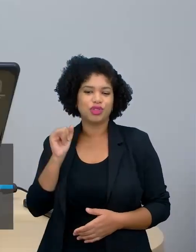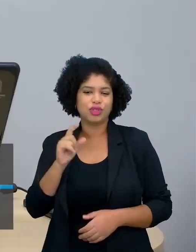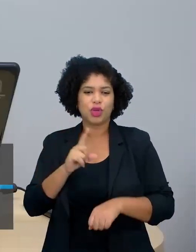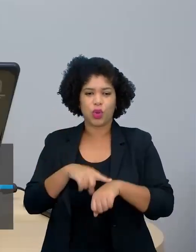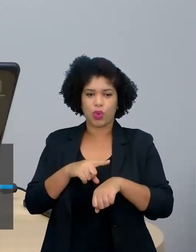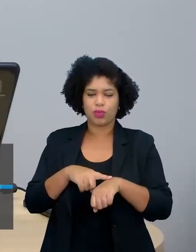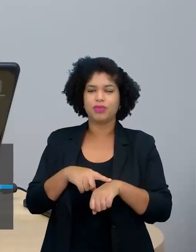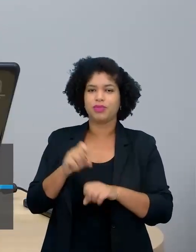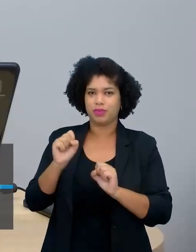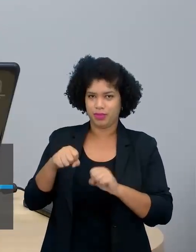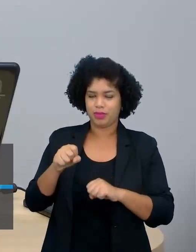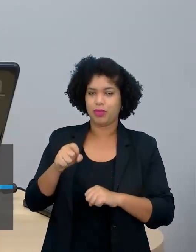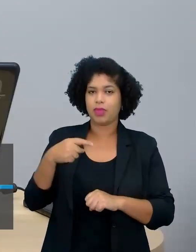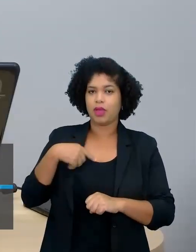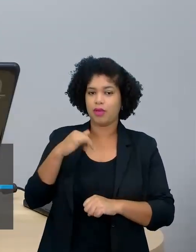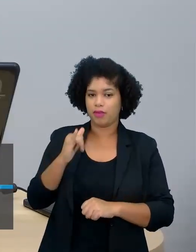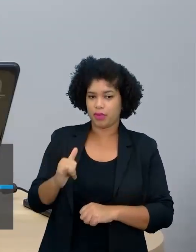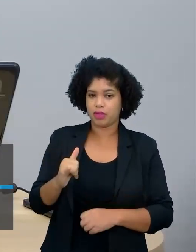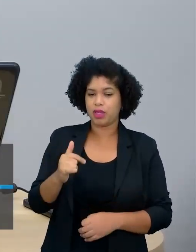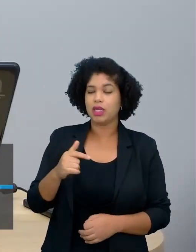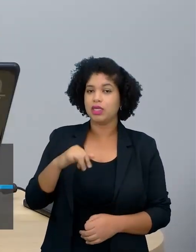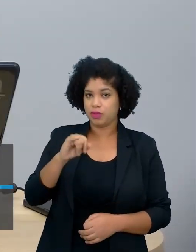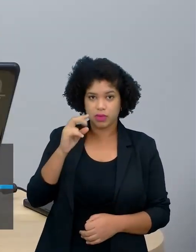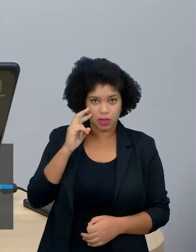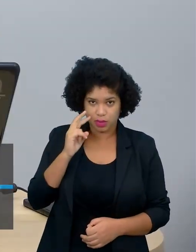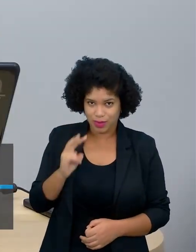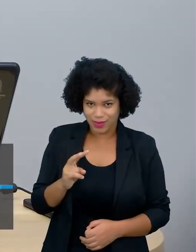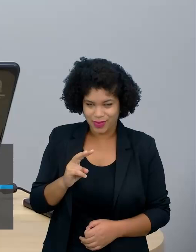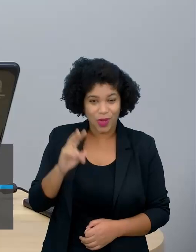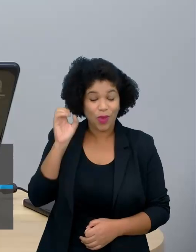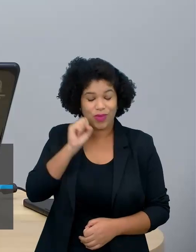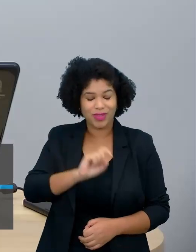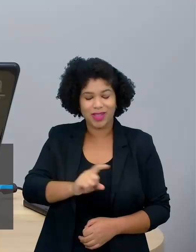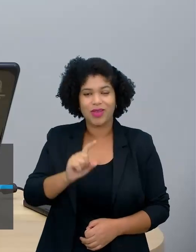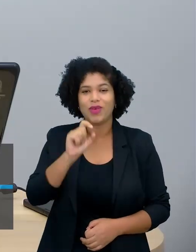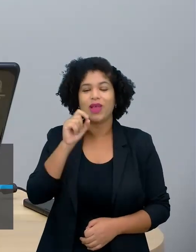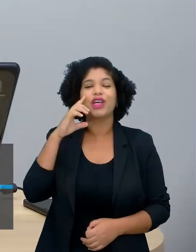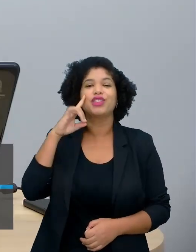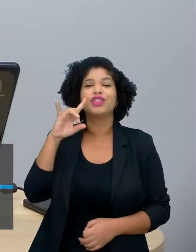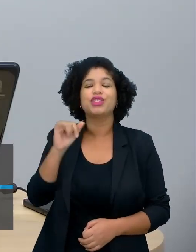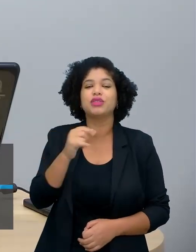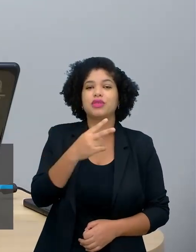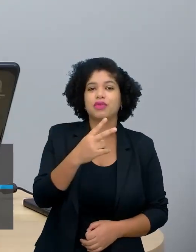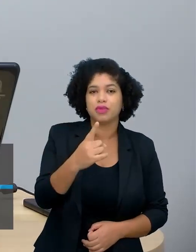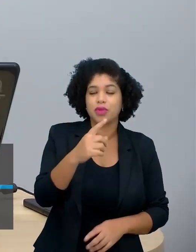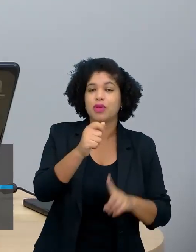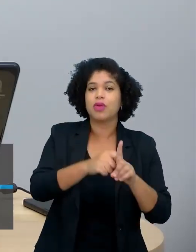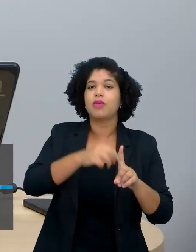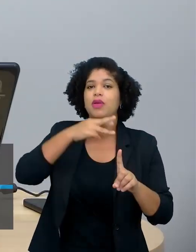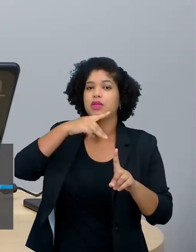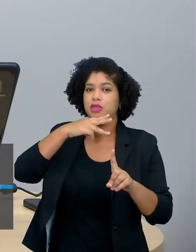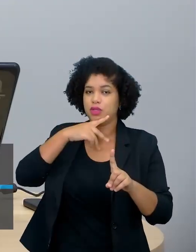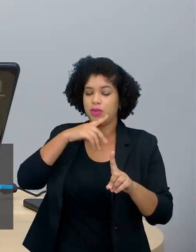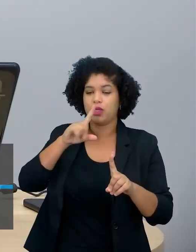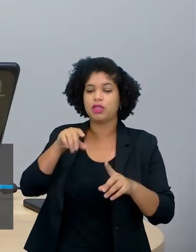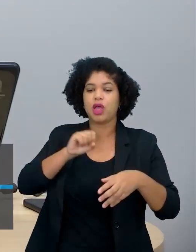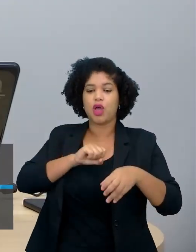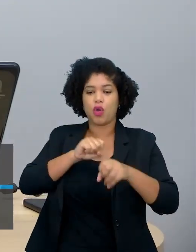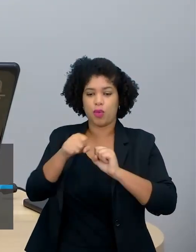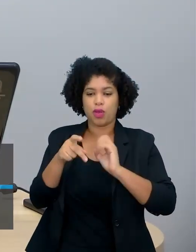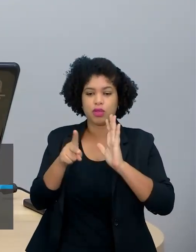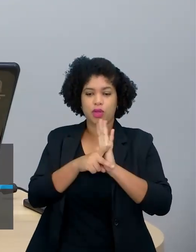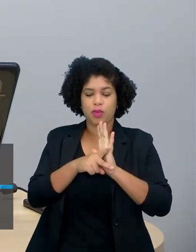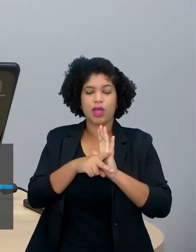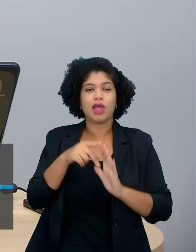sim, pessoal. Então, aí quem perdeu, né, vou falar de novo. Então, vai ser no dia 21 de março essa formação,